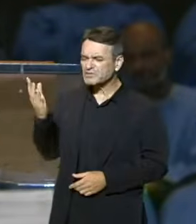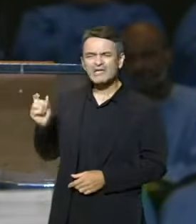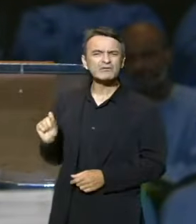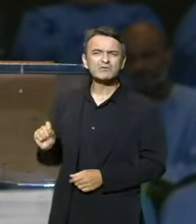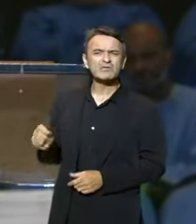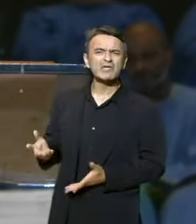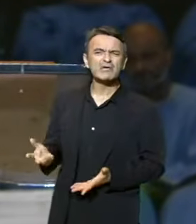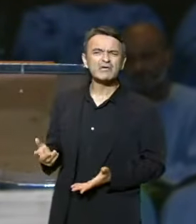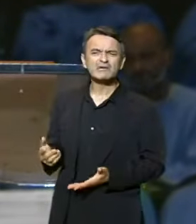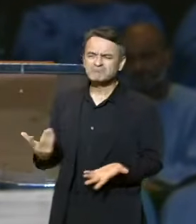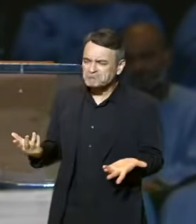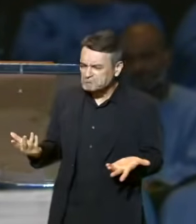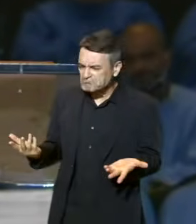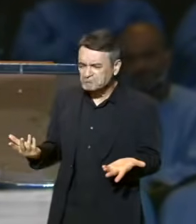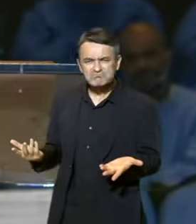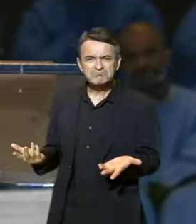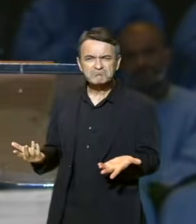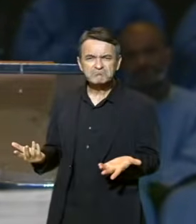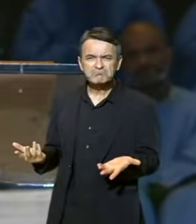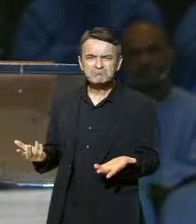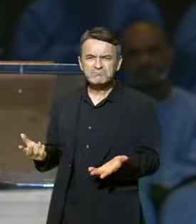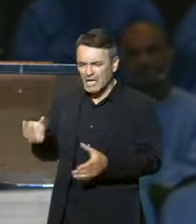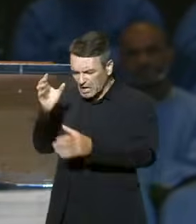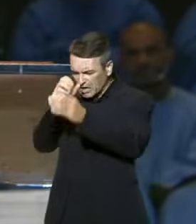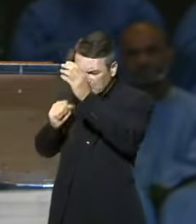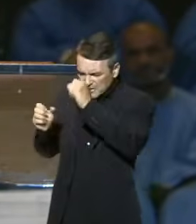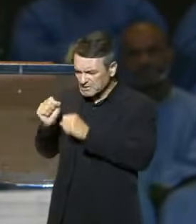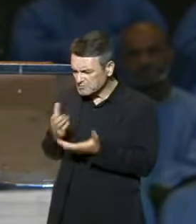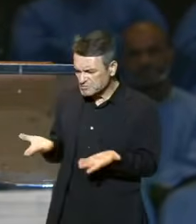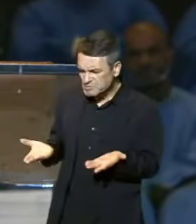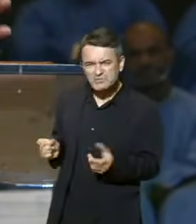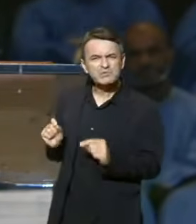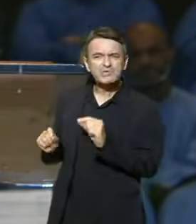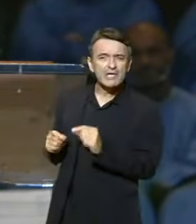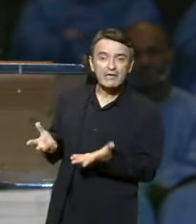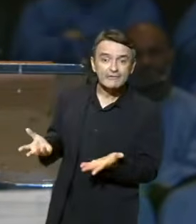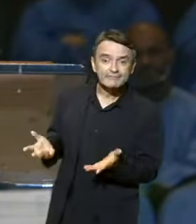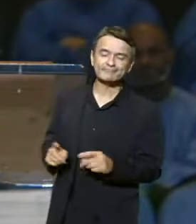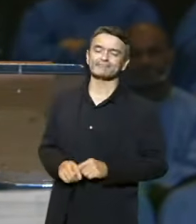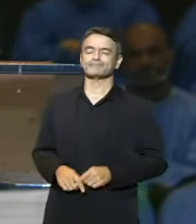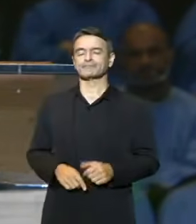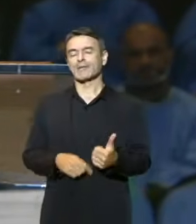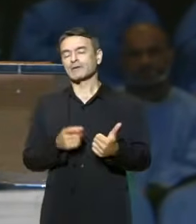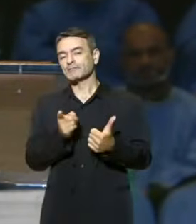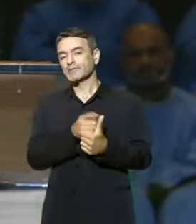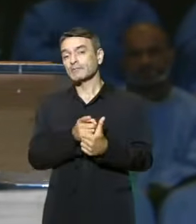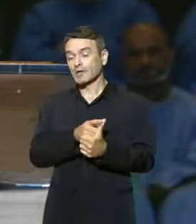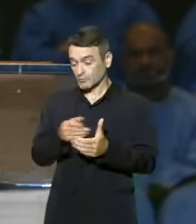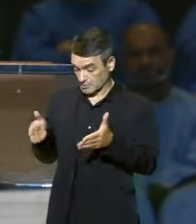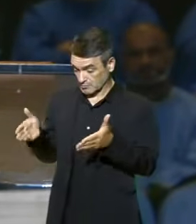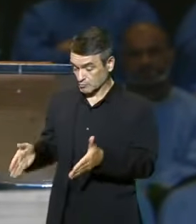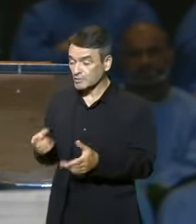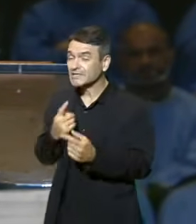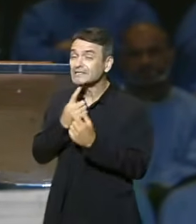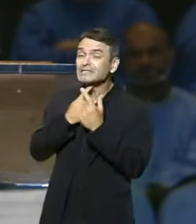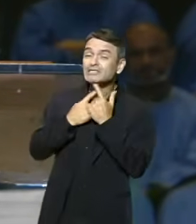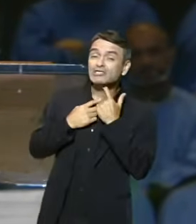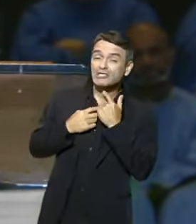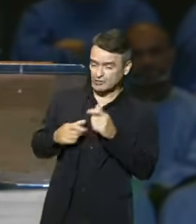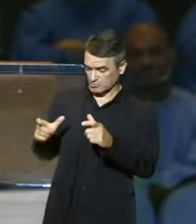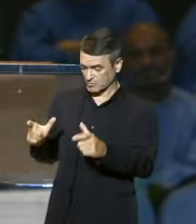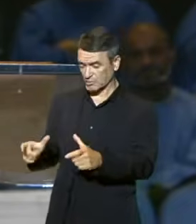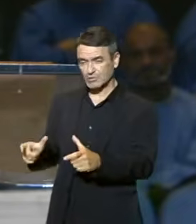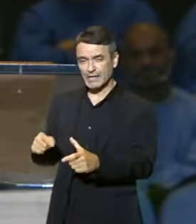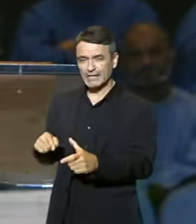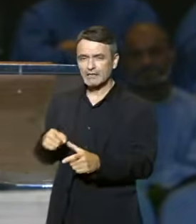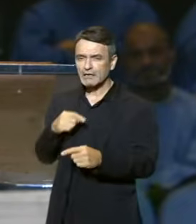tem a ver comigo e com você? Em primeiro lugar, a sepultura do desejo é o lugar da